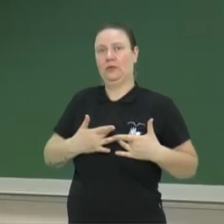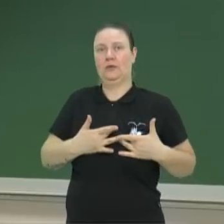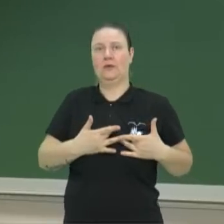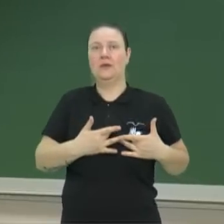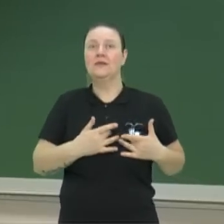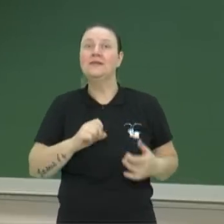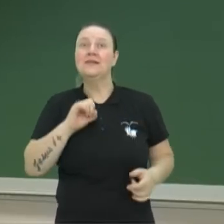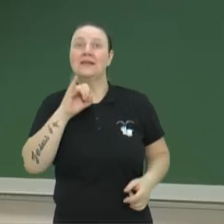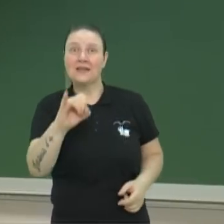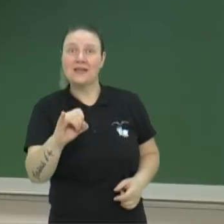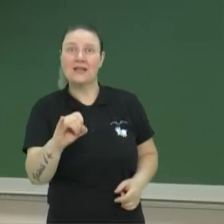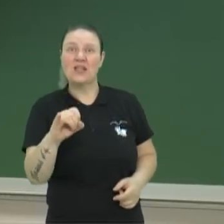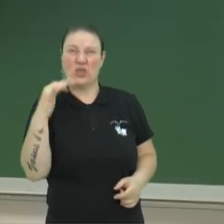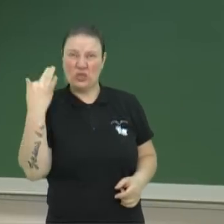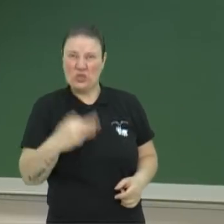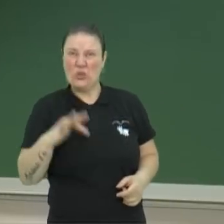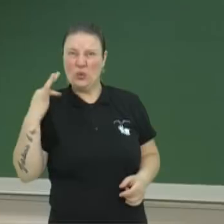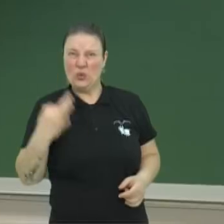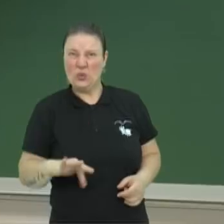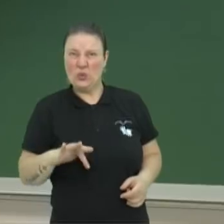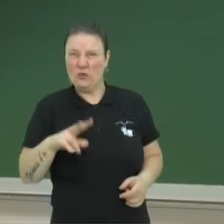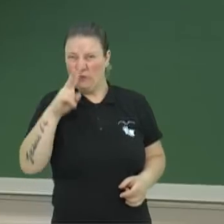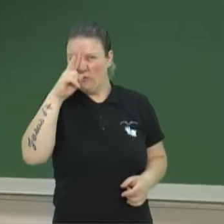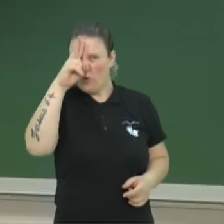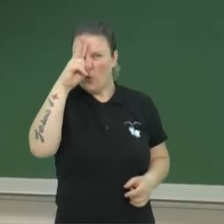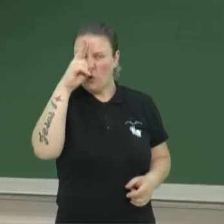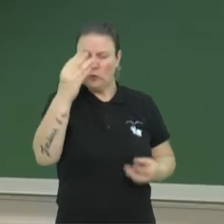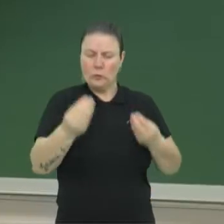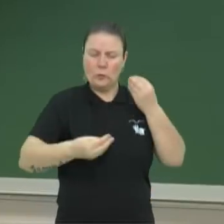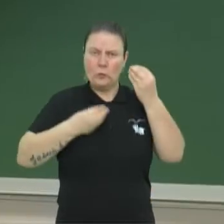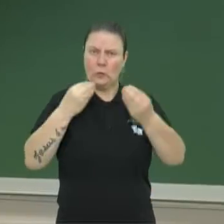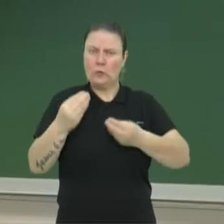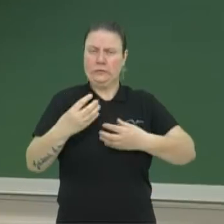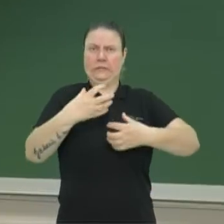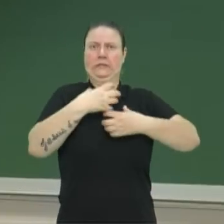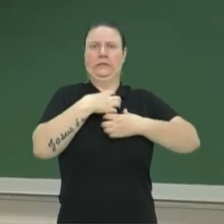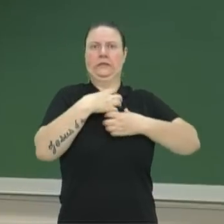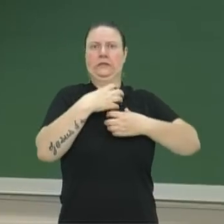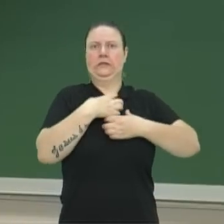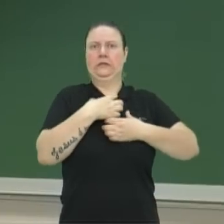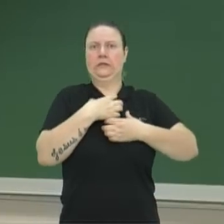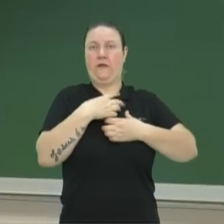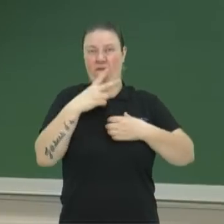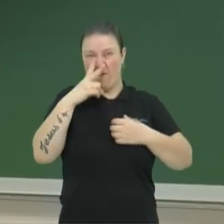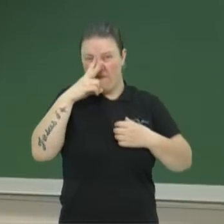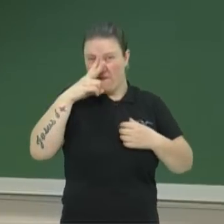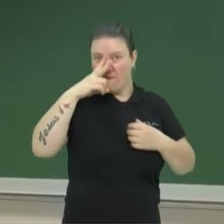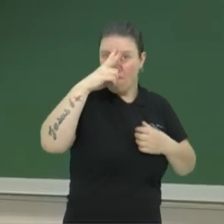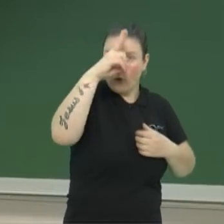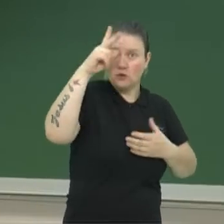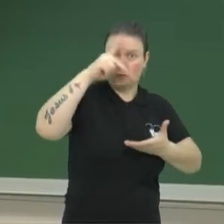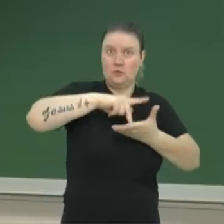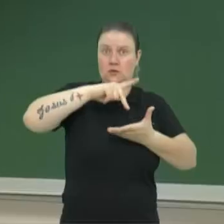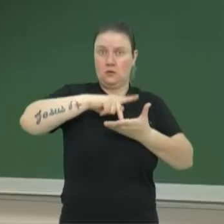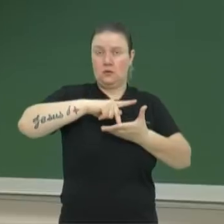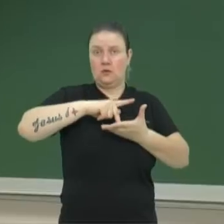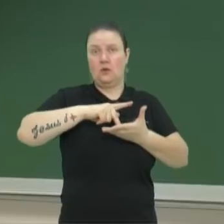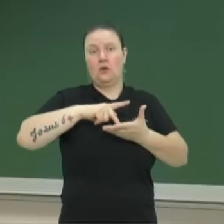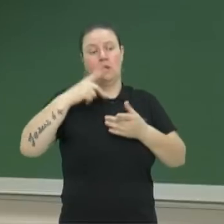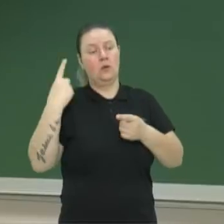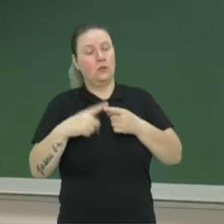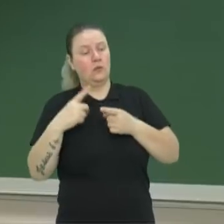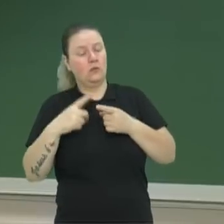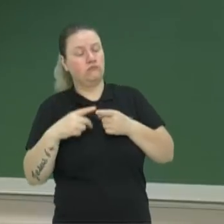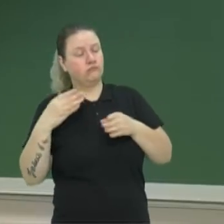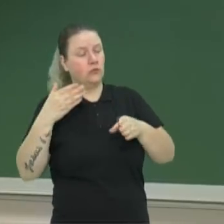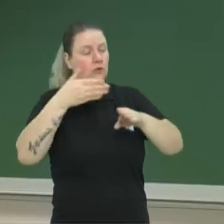mas será que ele estava passando por uma dor? Como será que era essa dor? Será que era forte? E por que ele foi no